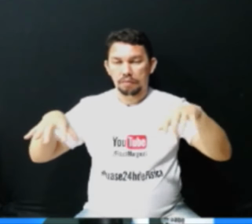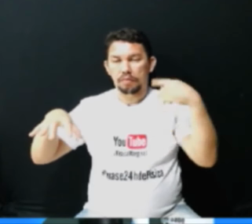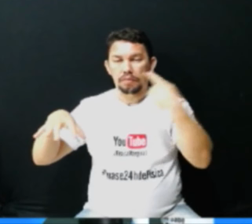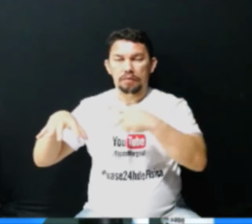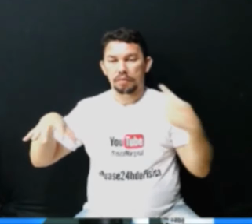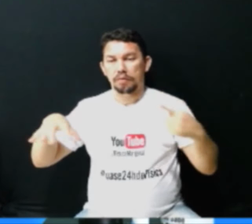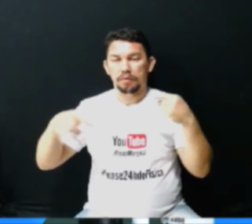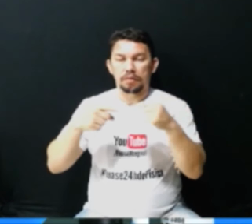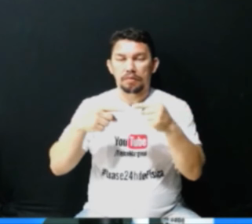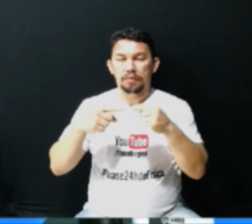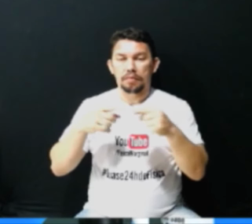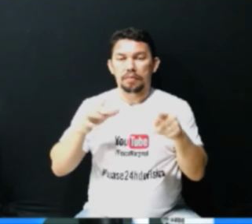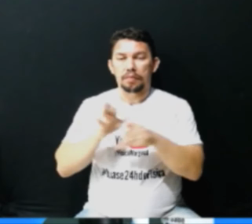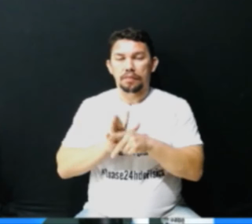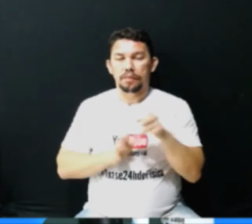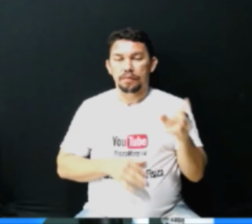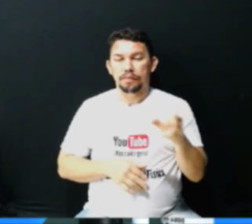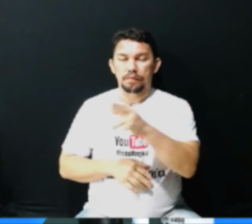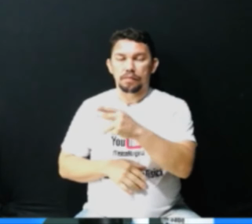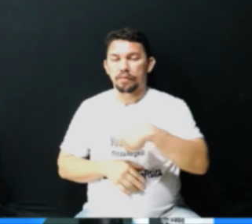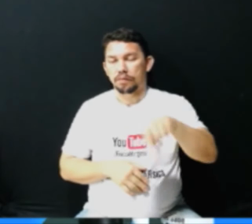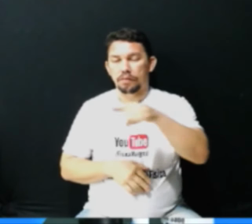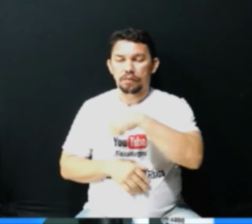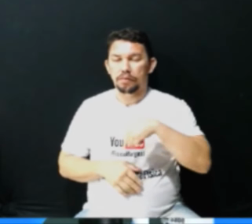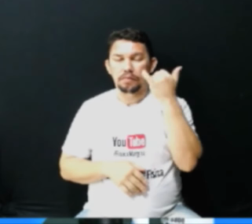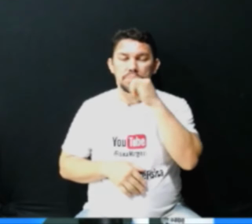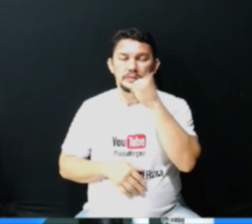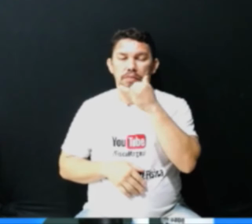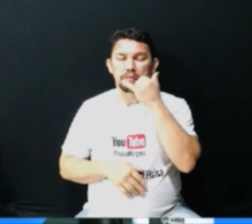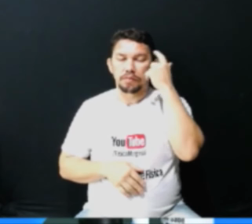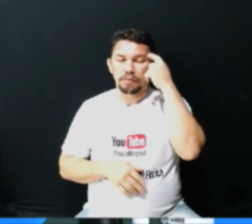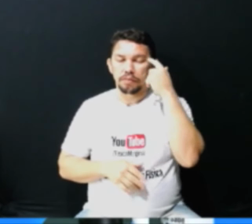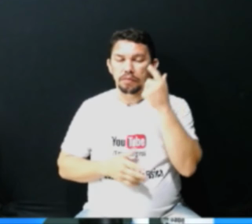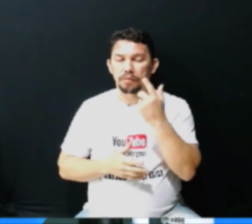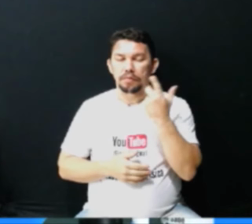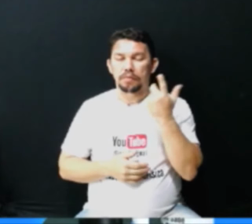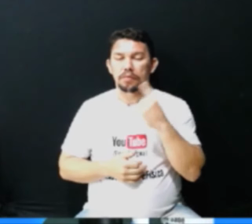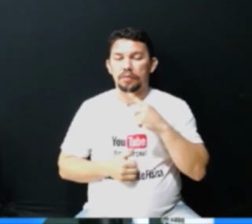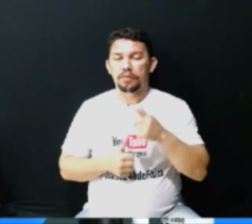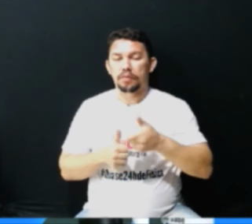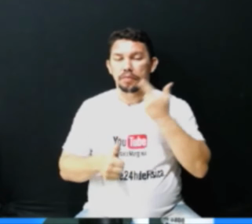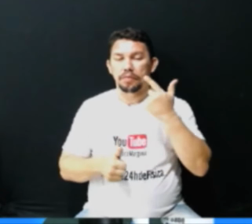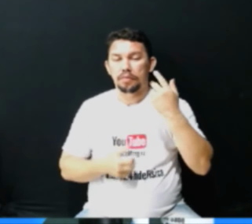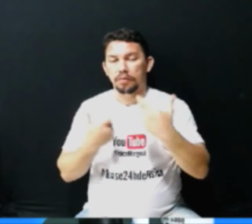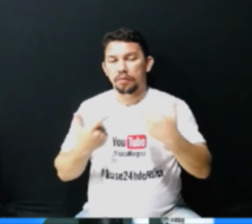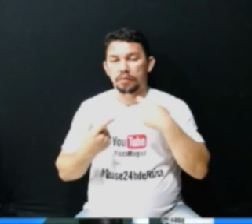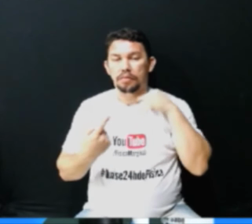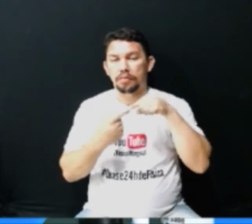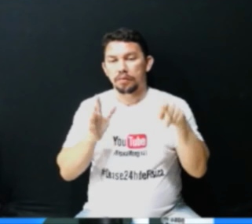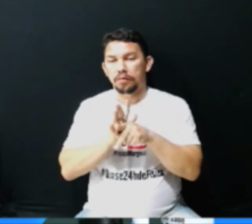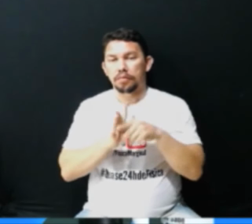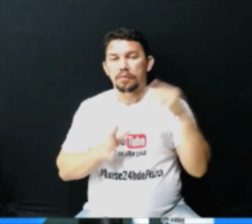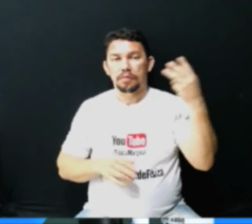passando igualmente. O valor da corrente que passa na primeira lâmpada é igual ao que passa na segunda e é igual ao que passa na terceira. Aí você pode